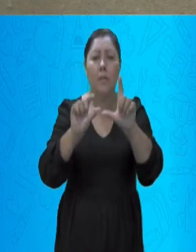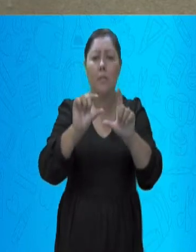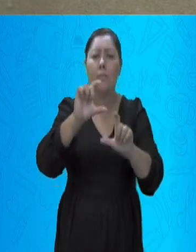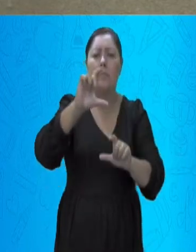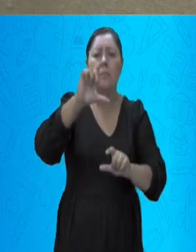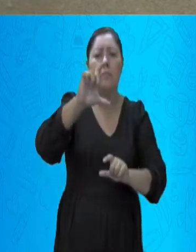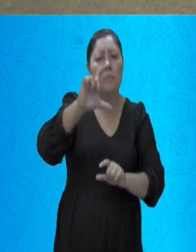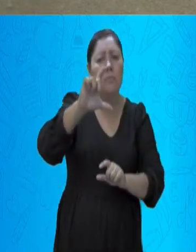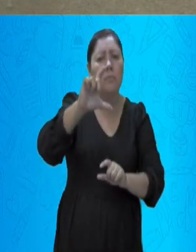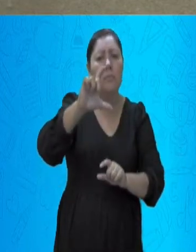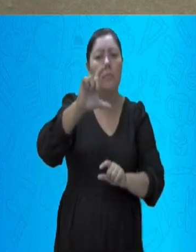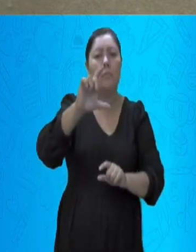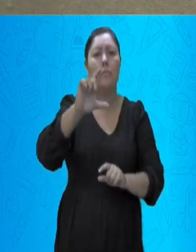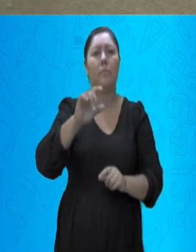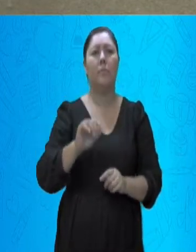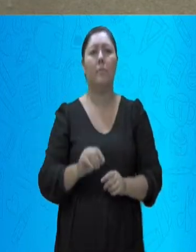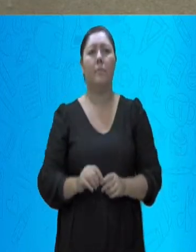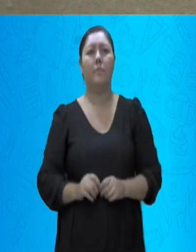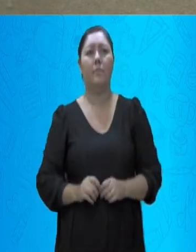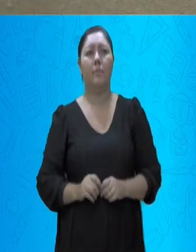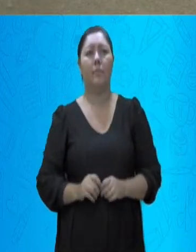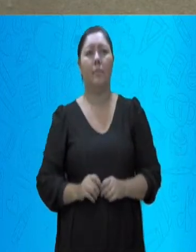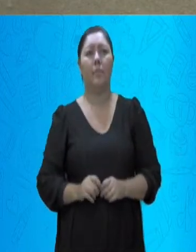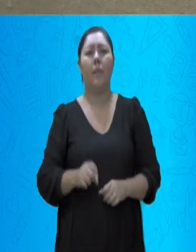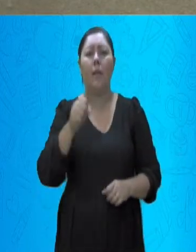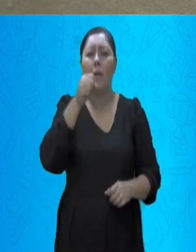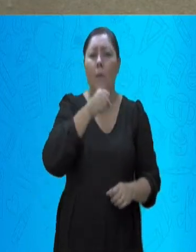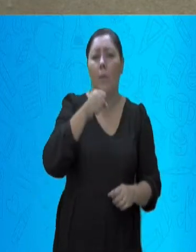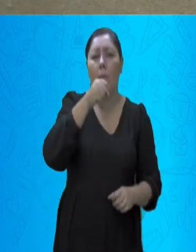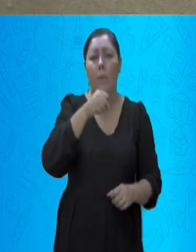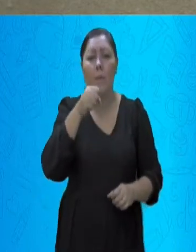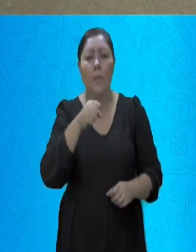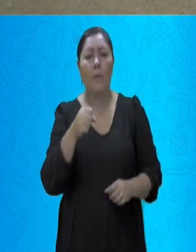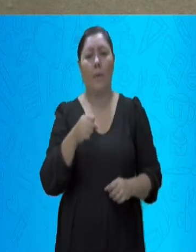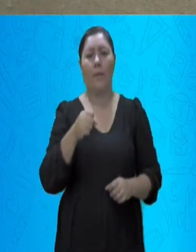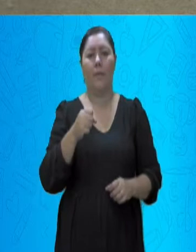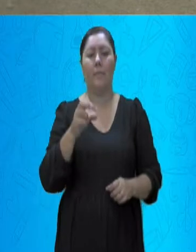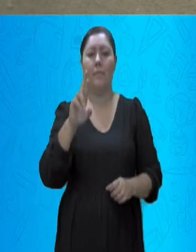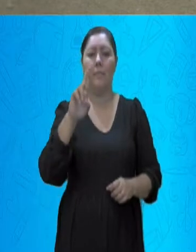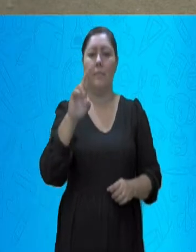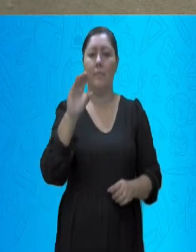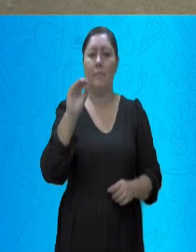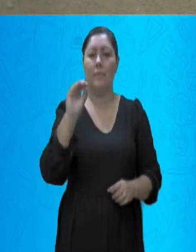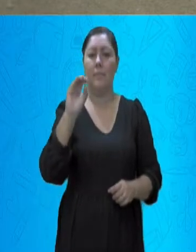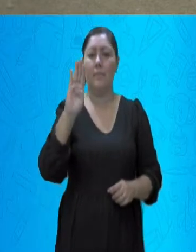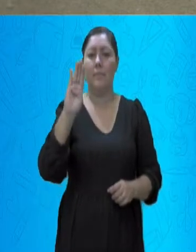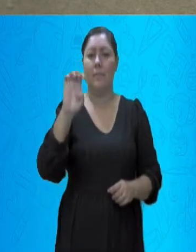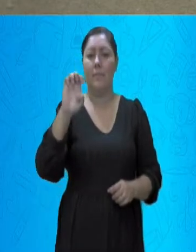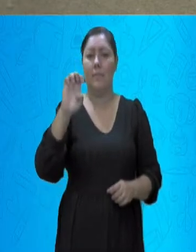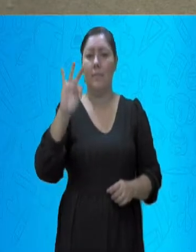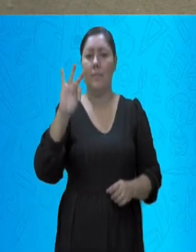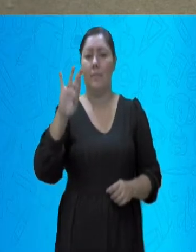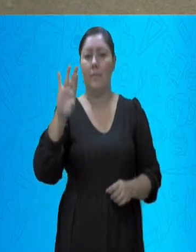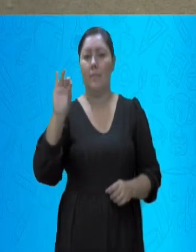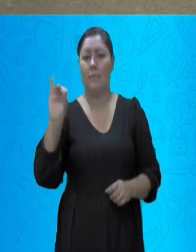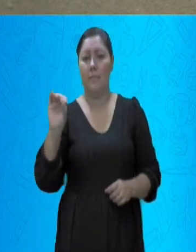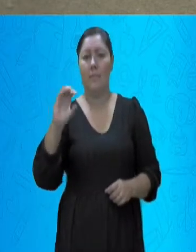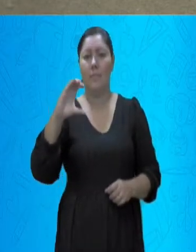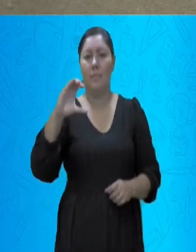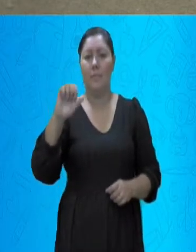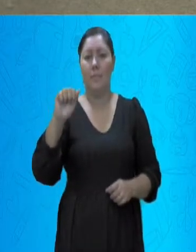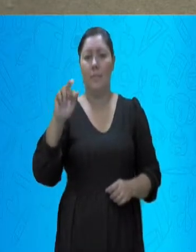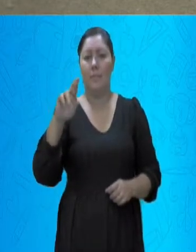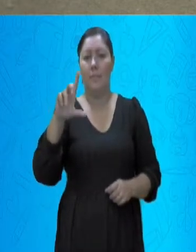letra maiúscula. O cantor Roberto Carlos. A gente conhece vários